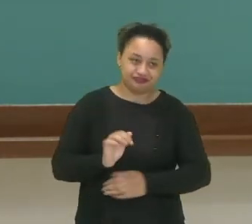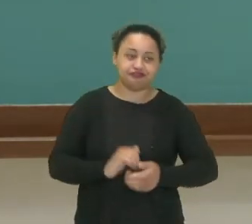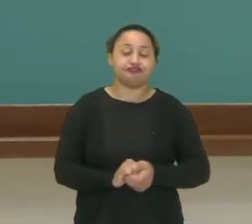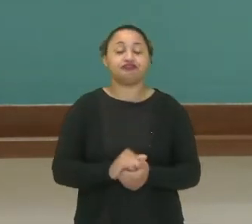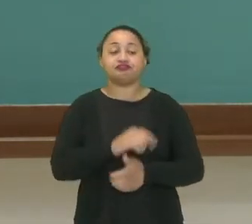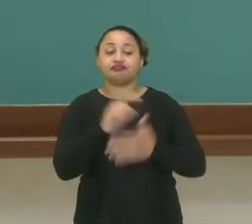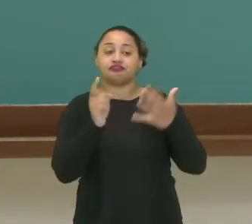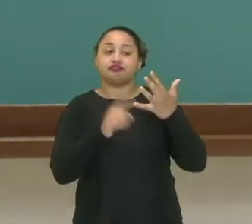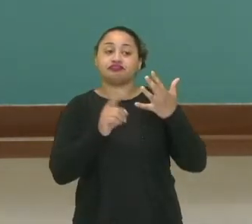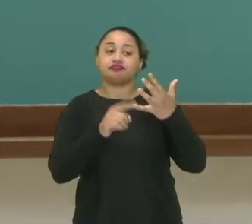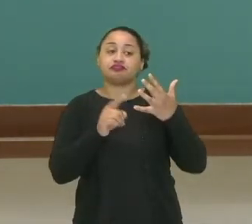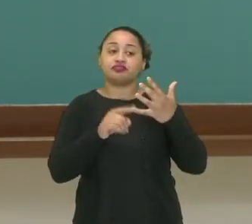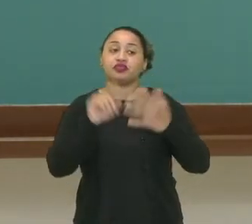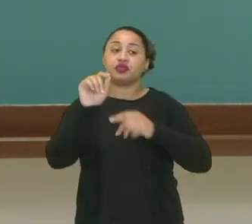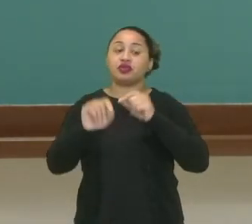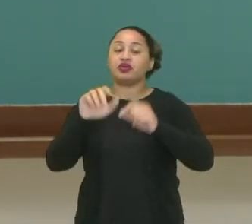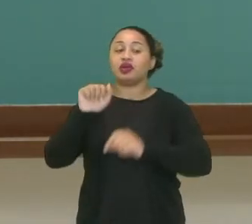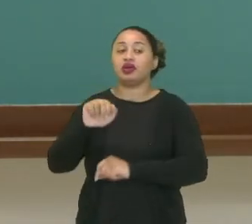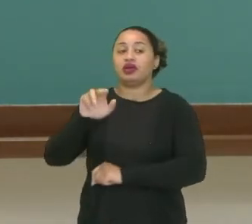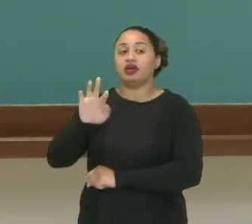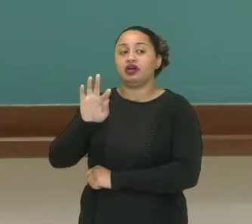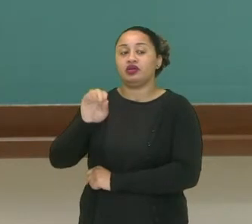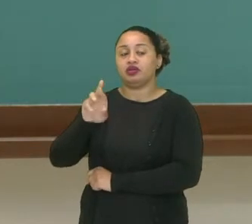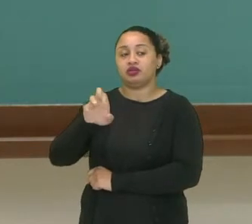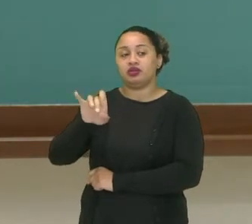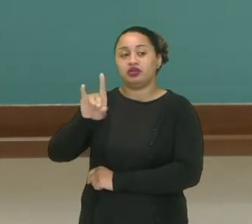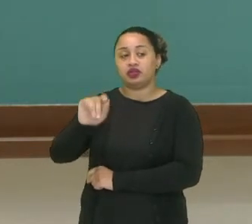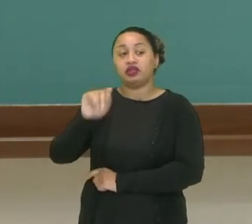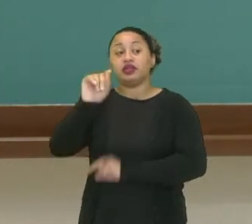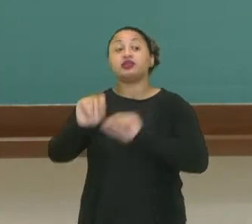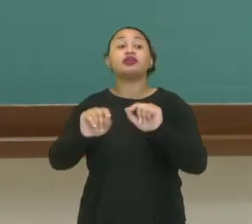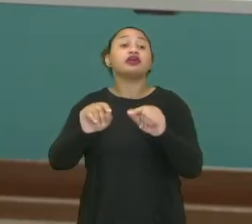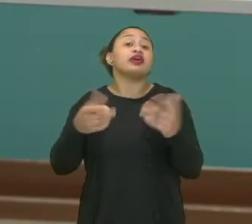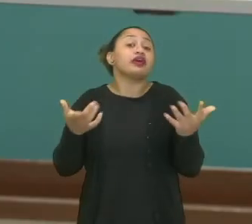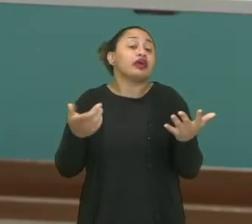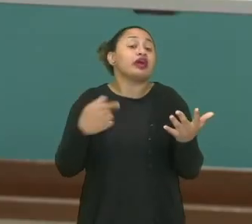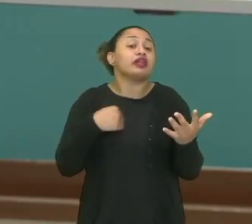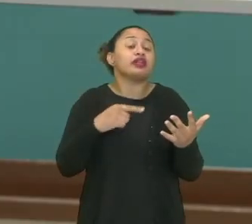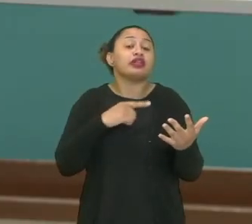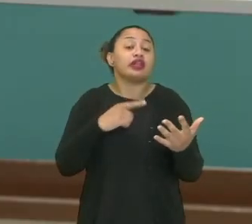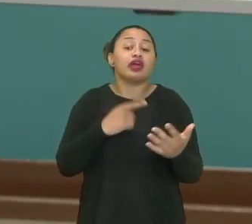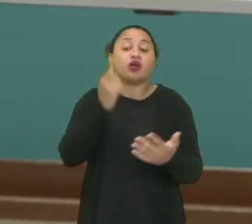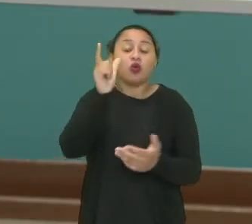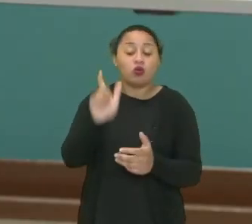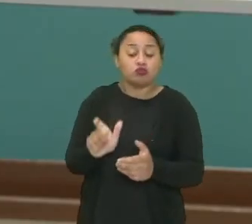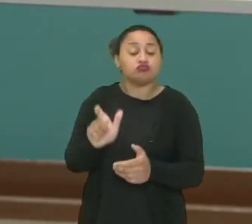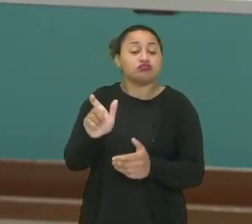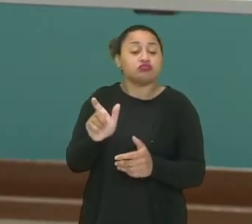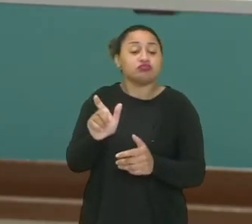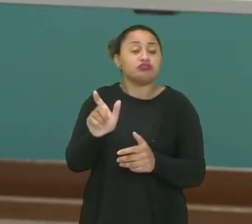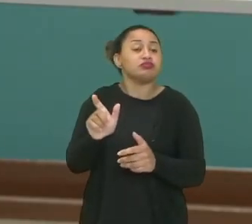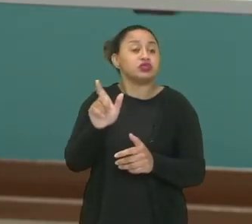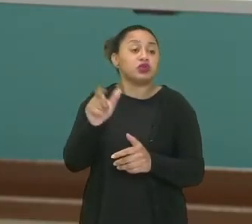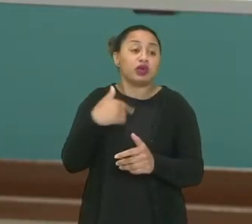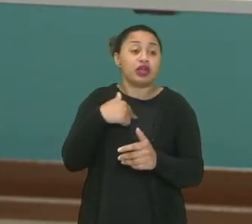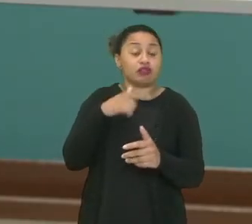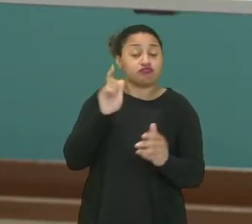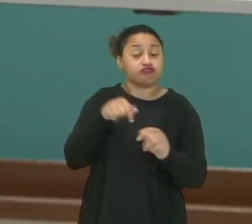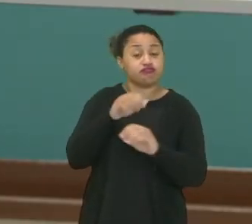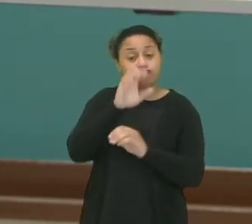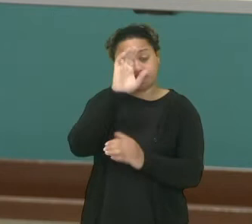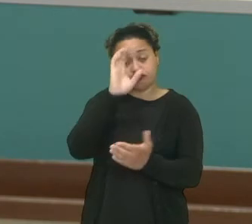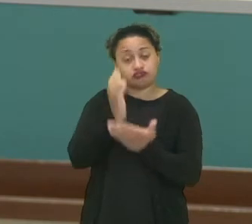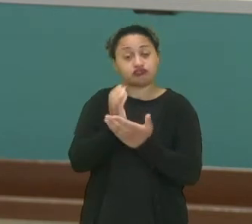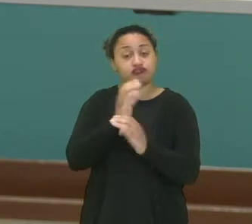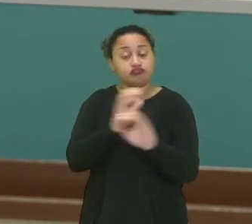5. Autoridade. Baseia-se nas afirmações de quem? De uma fonte confiável, sim. Então, o discurso